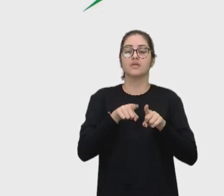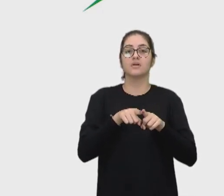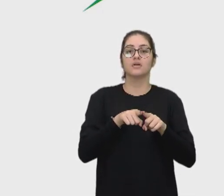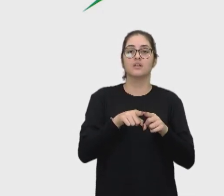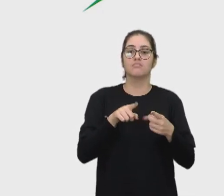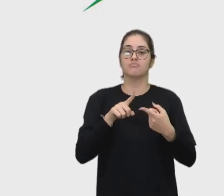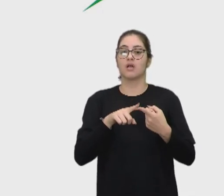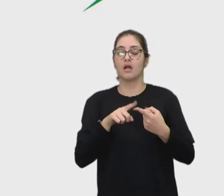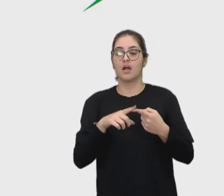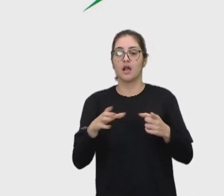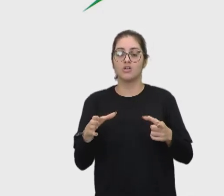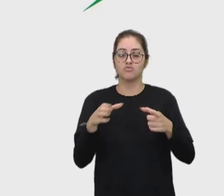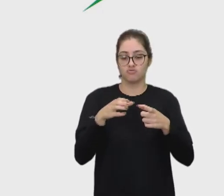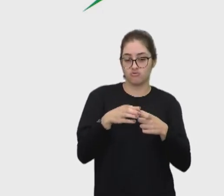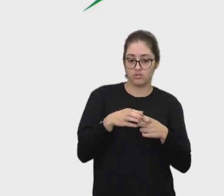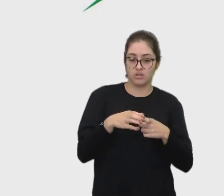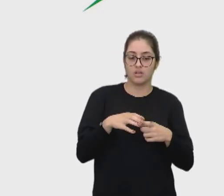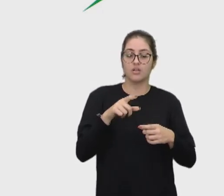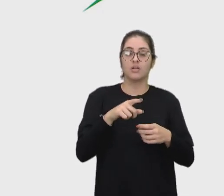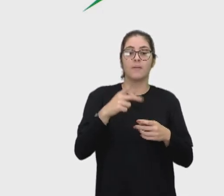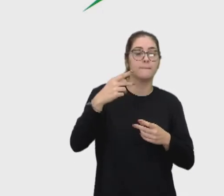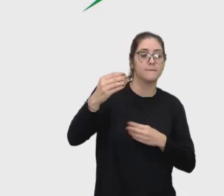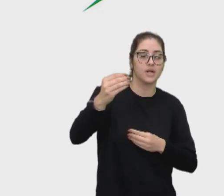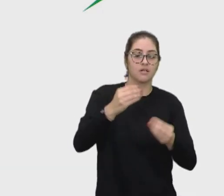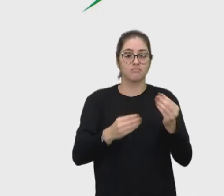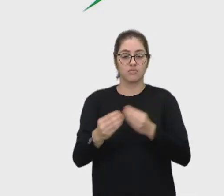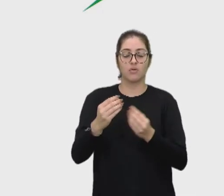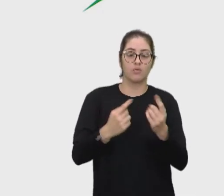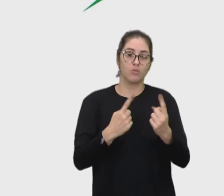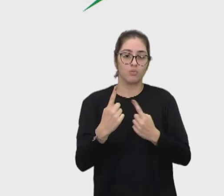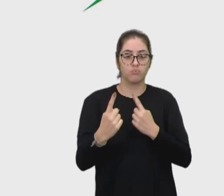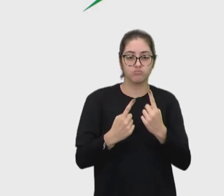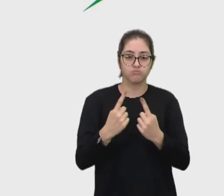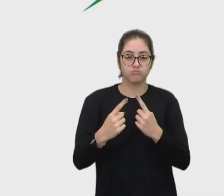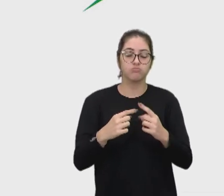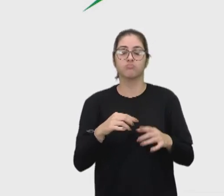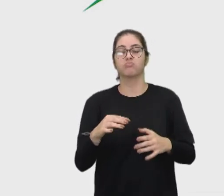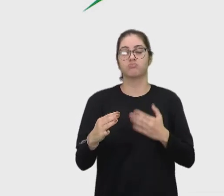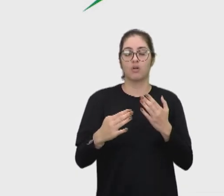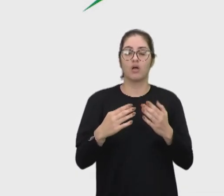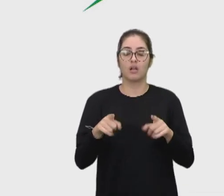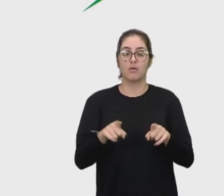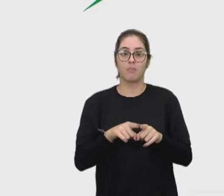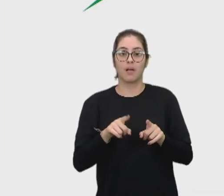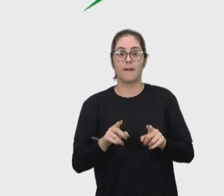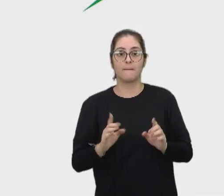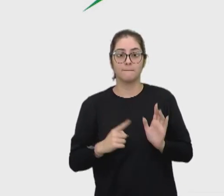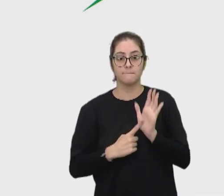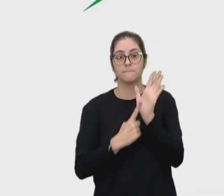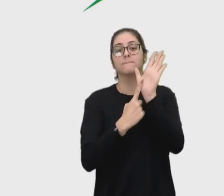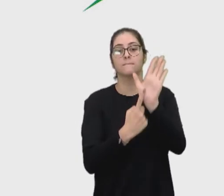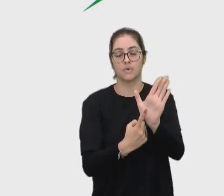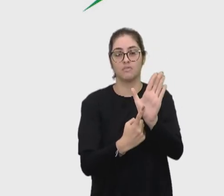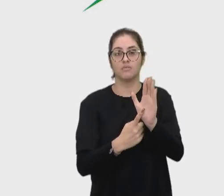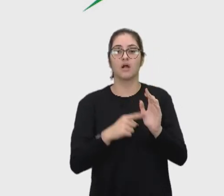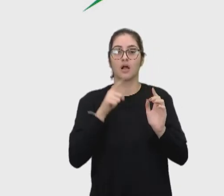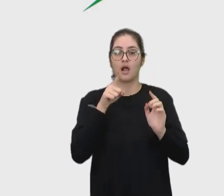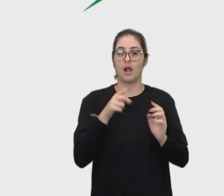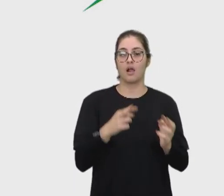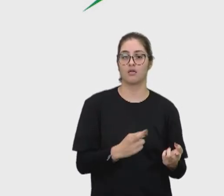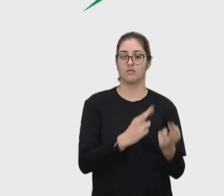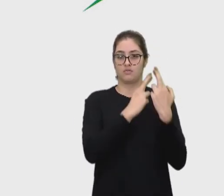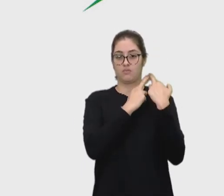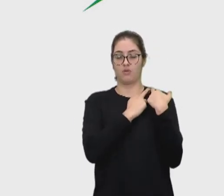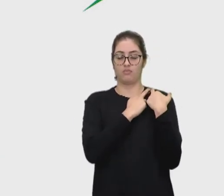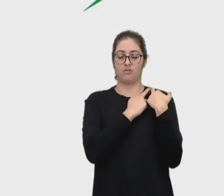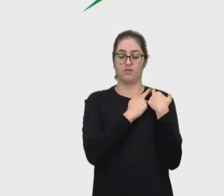colaborativo, a comunicação dos critérios e da própria apresentação, a responsabilidade na realização da tarefa e